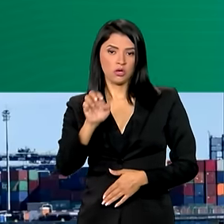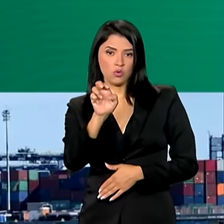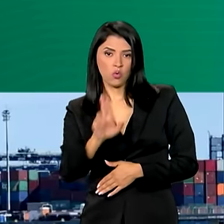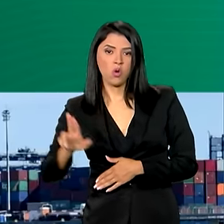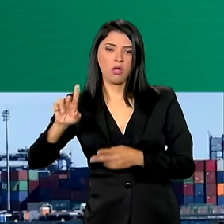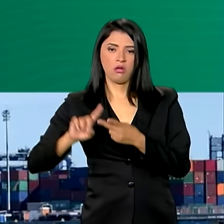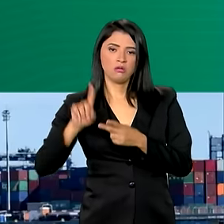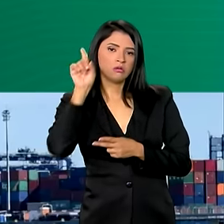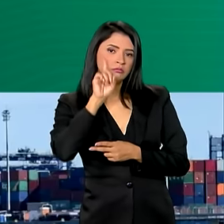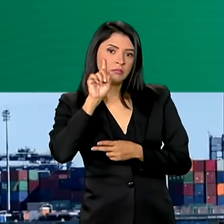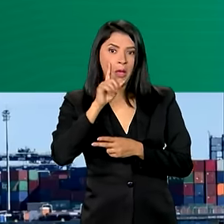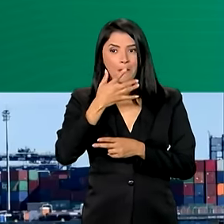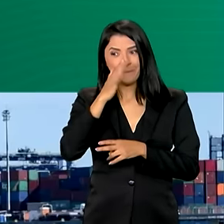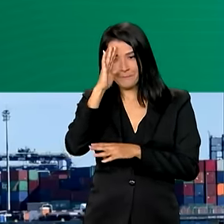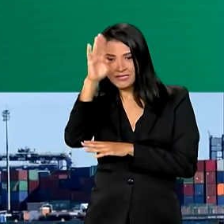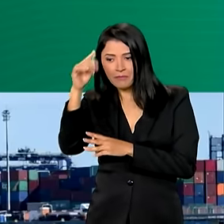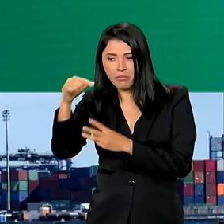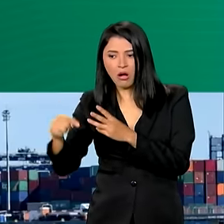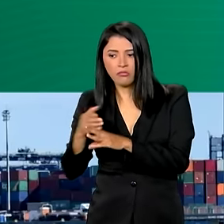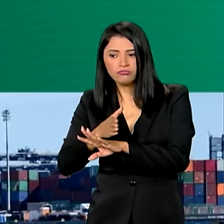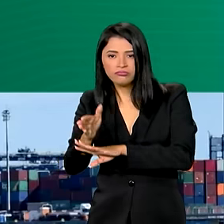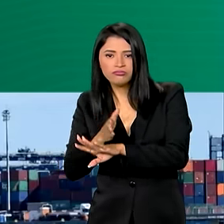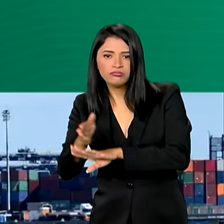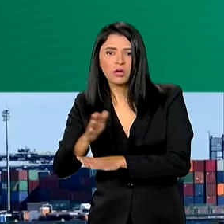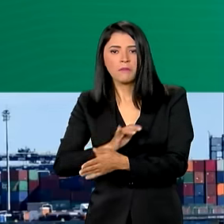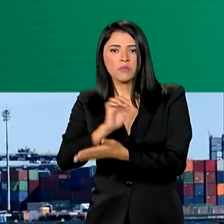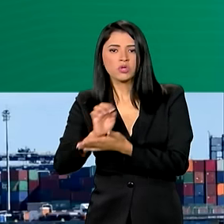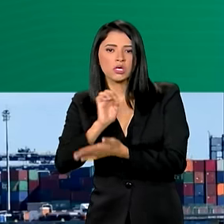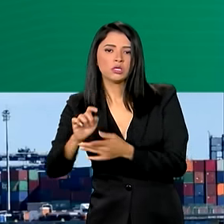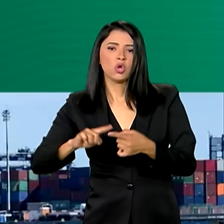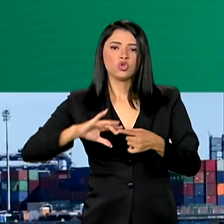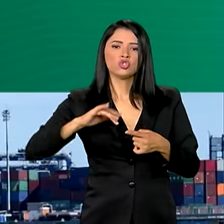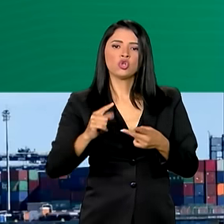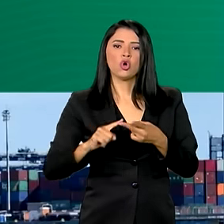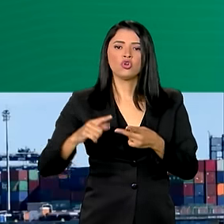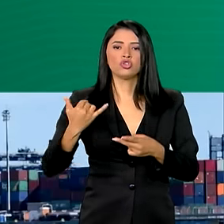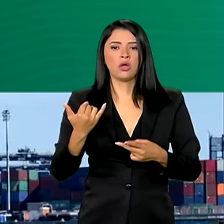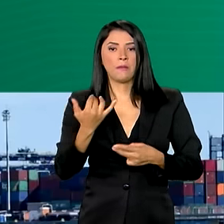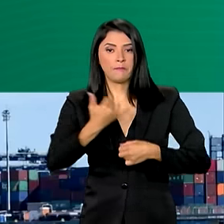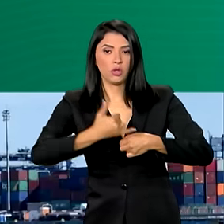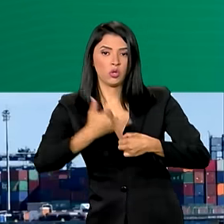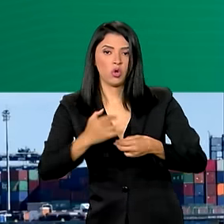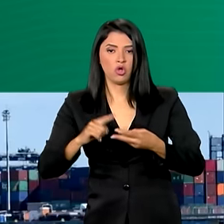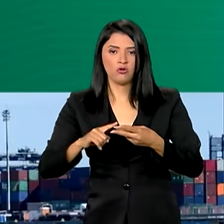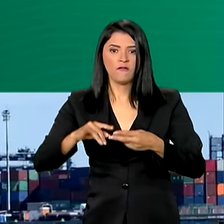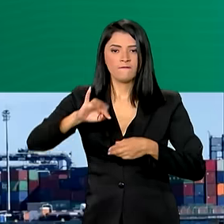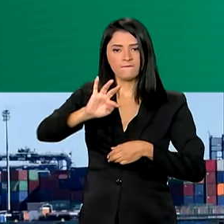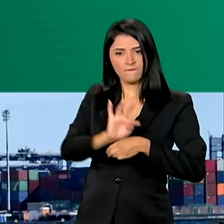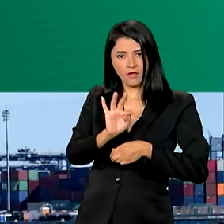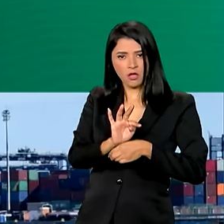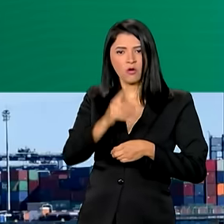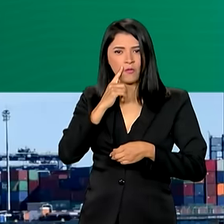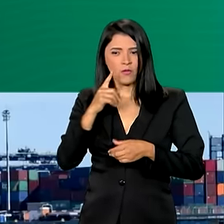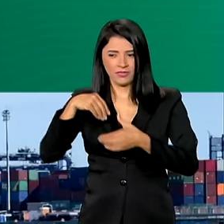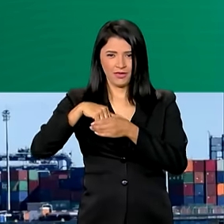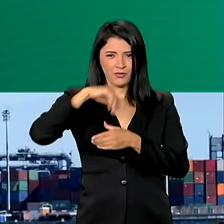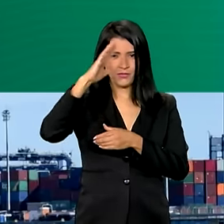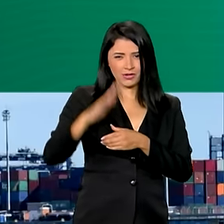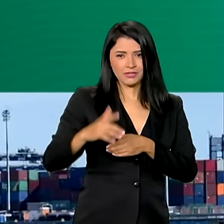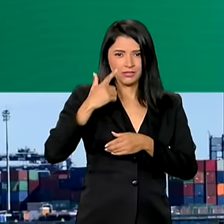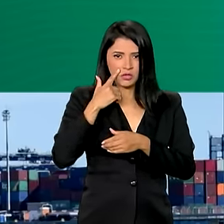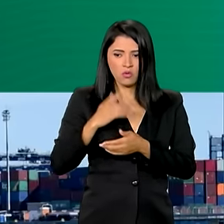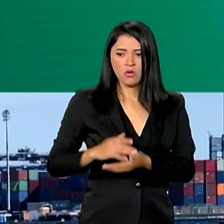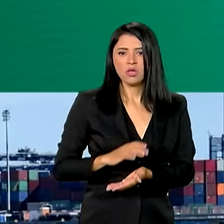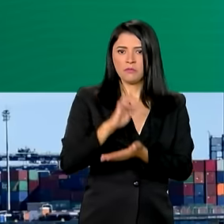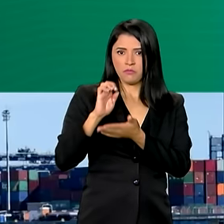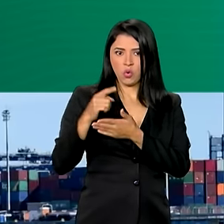os principais destinos de exportação de produtos como soja, petróleo e minério de ferro. Internamente, o Brasil exportou para